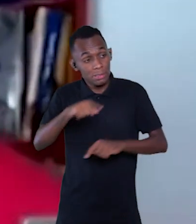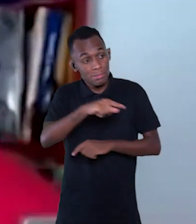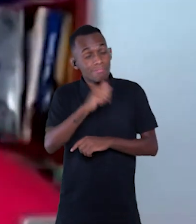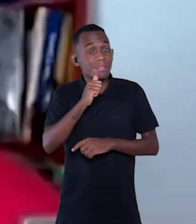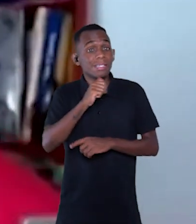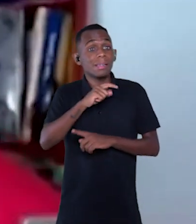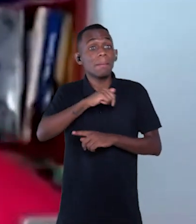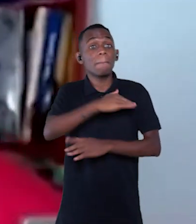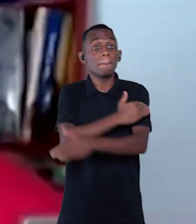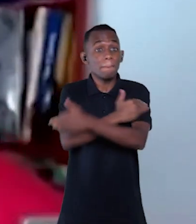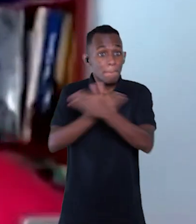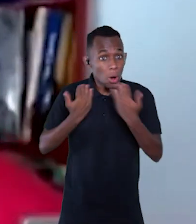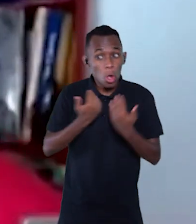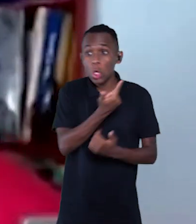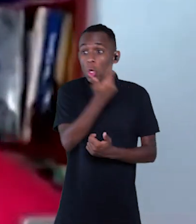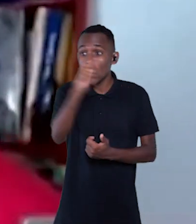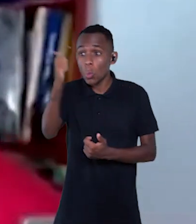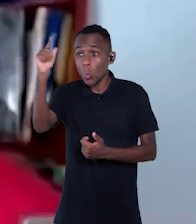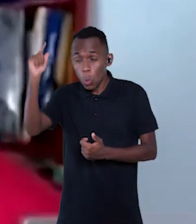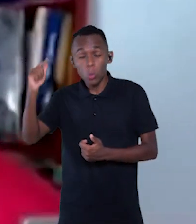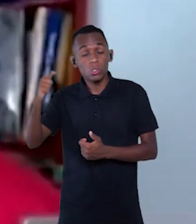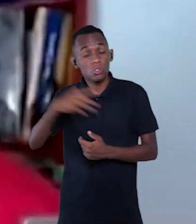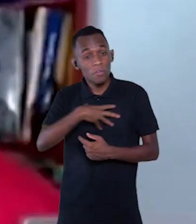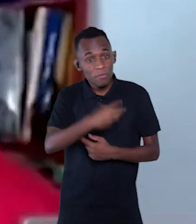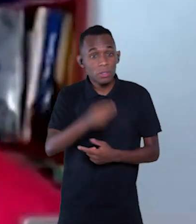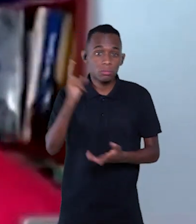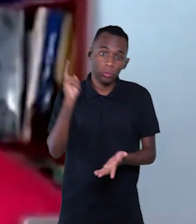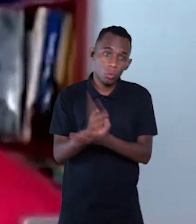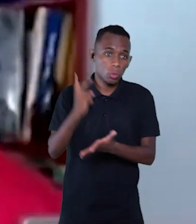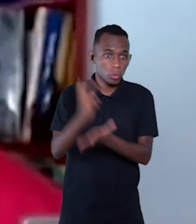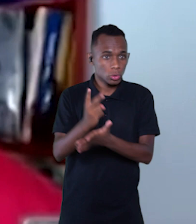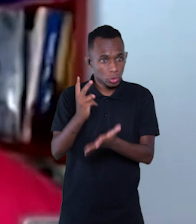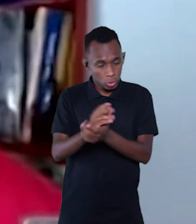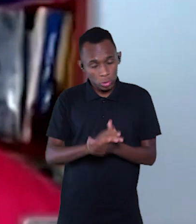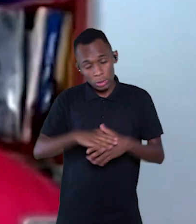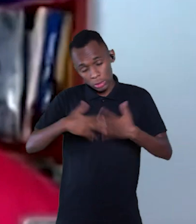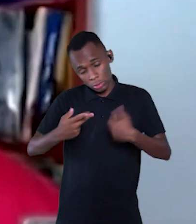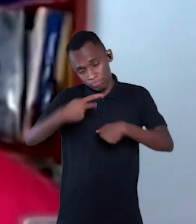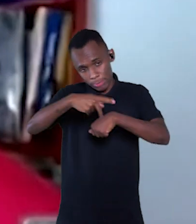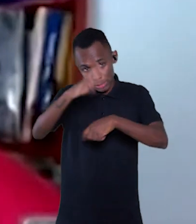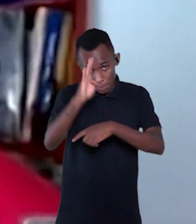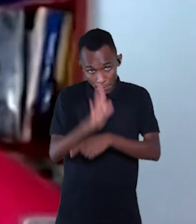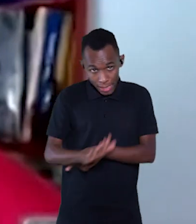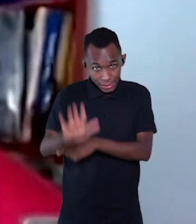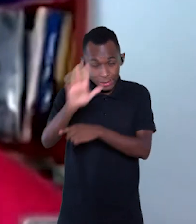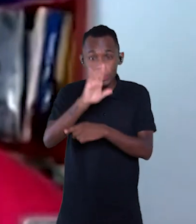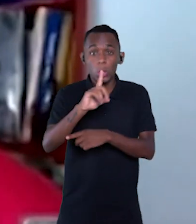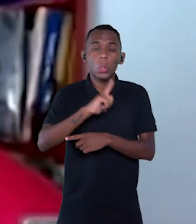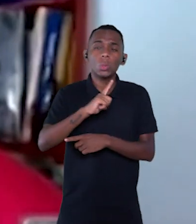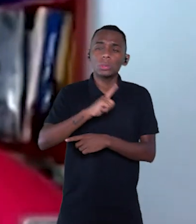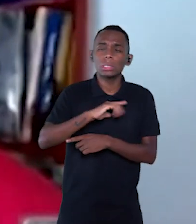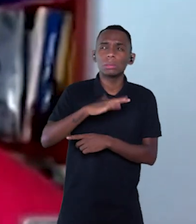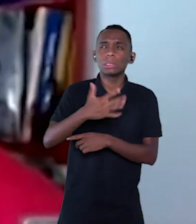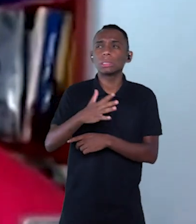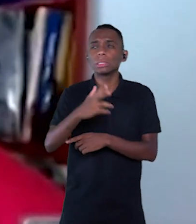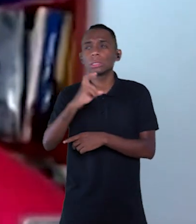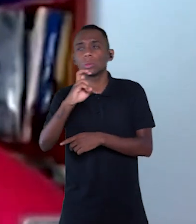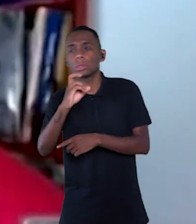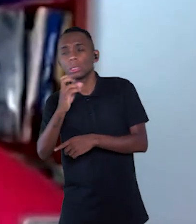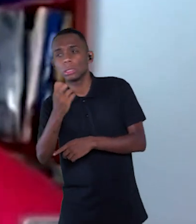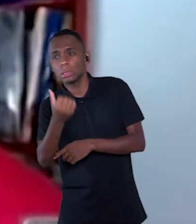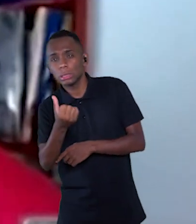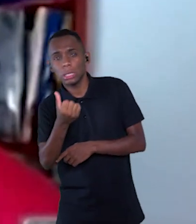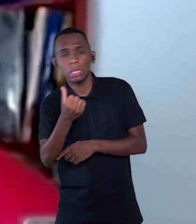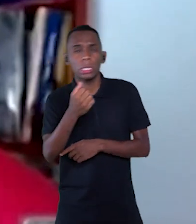e deixa os outros filhos aí, sem nenhum amparo. Então, no Brasil, a gente tem uma média de 56